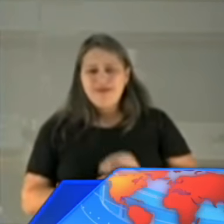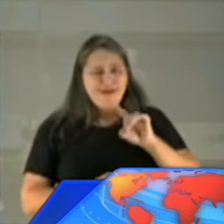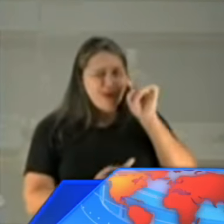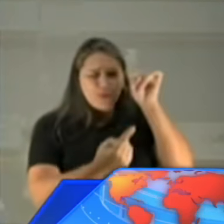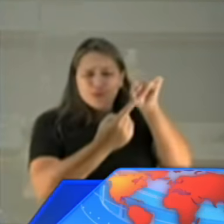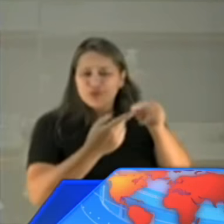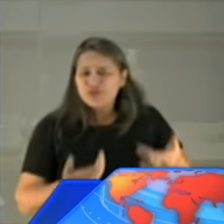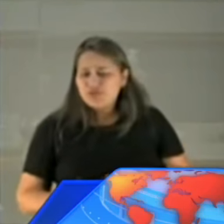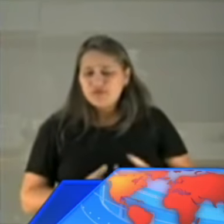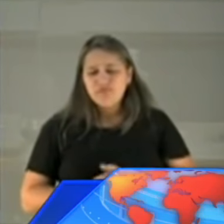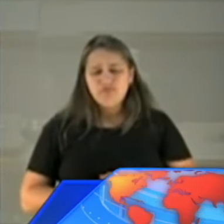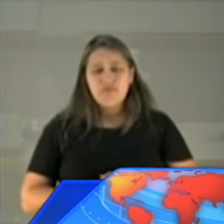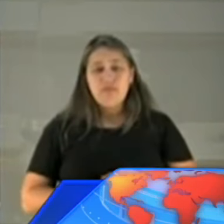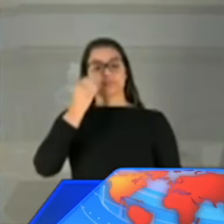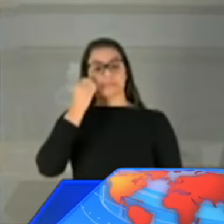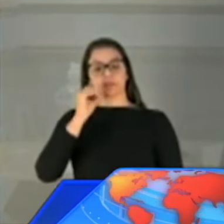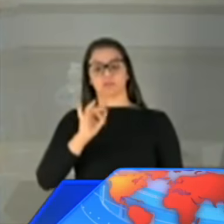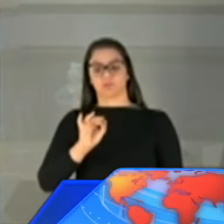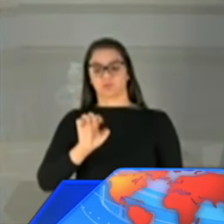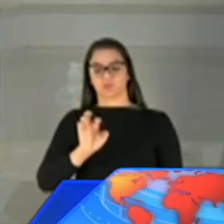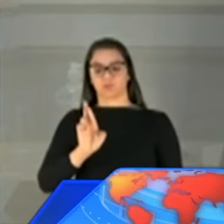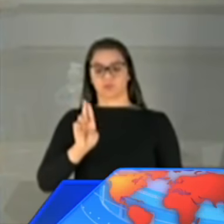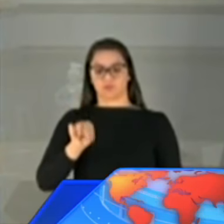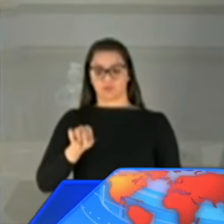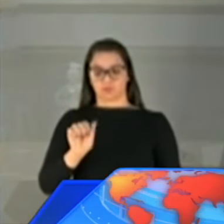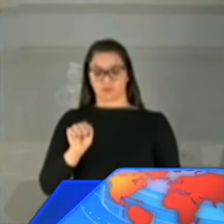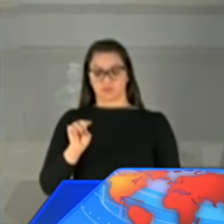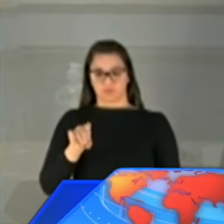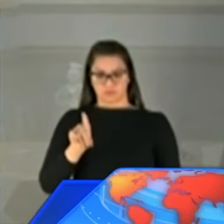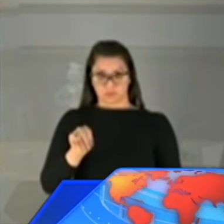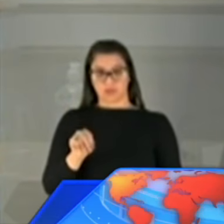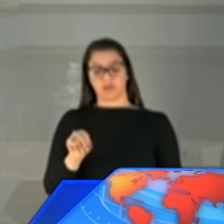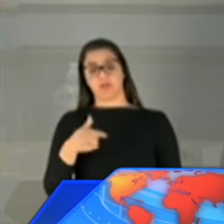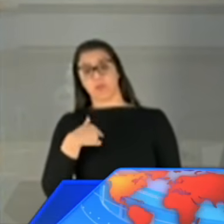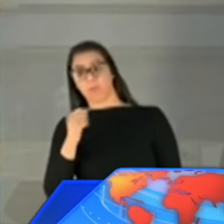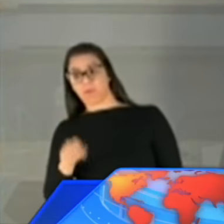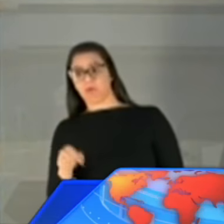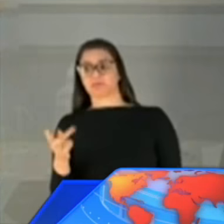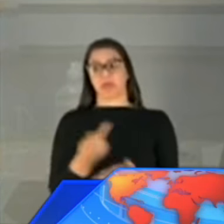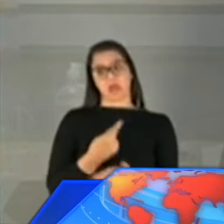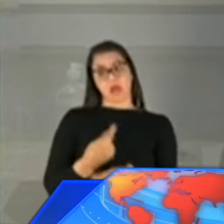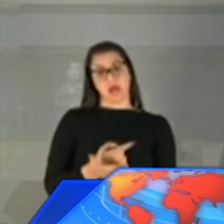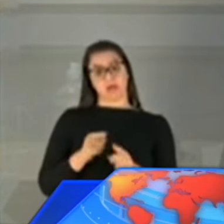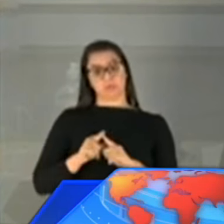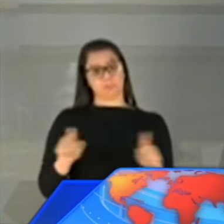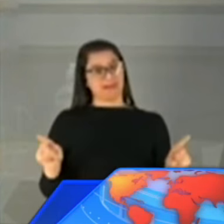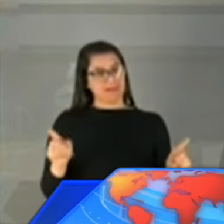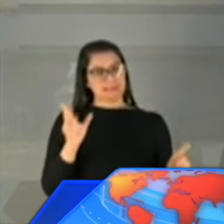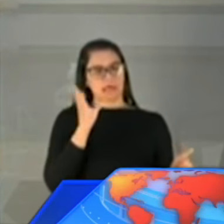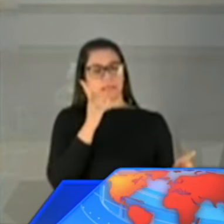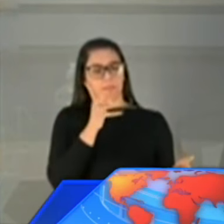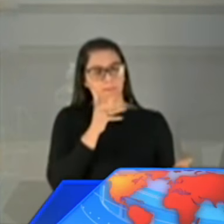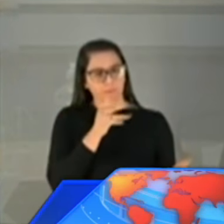somente agora pode sugerir que ele foi alterado. Eu posso estar cometendo aqui uma injustiça, mas pela demora que